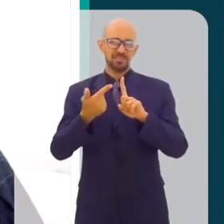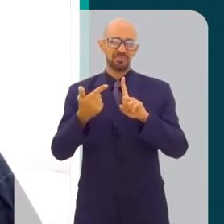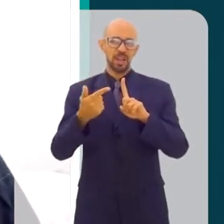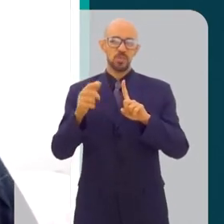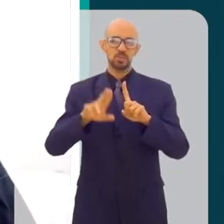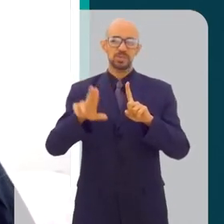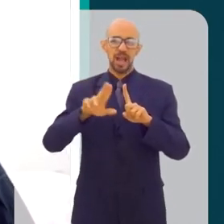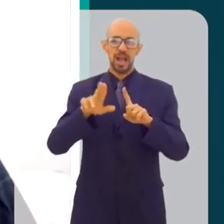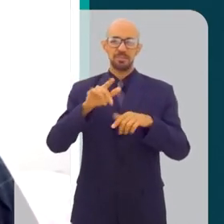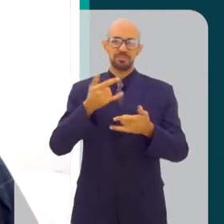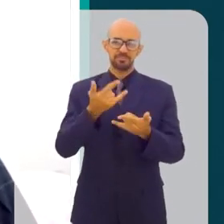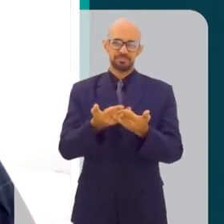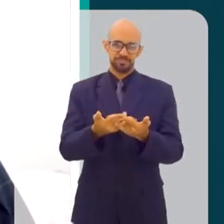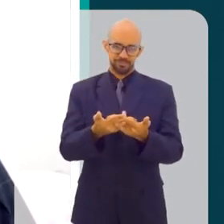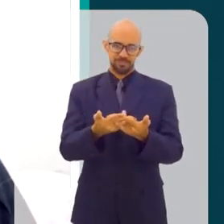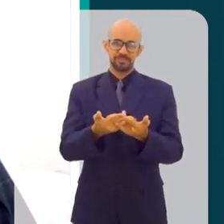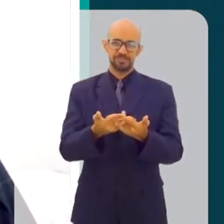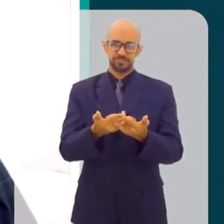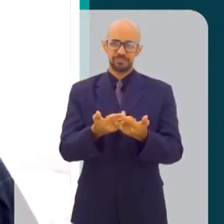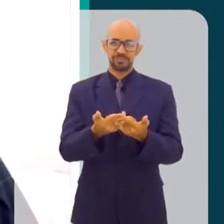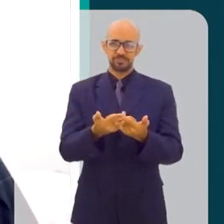não usa preservativo.